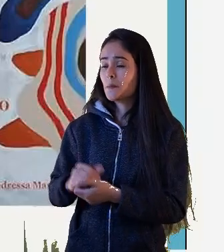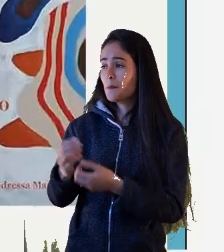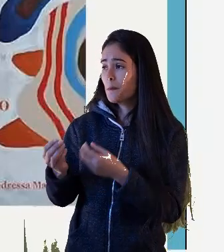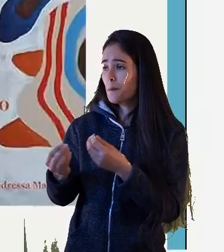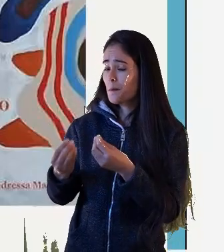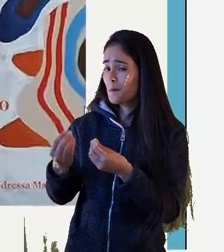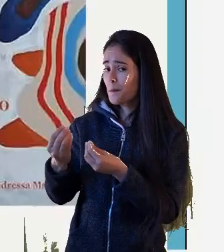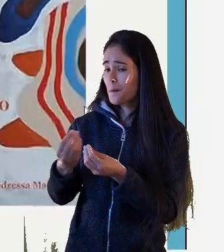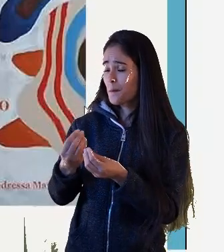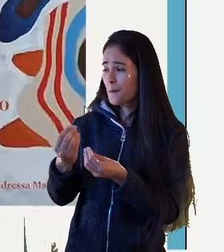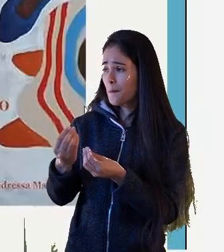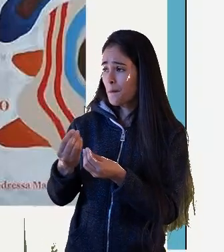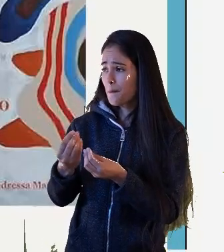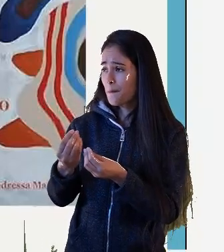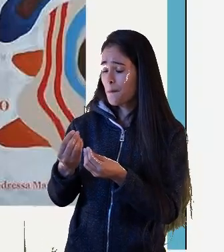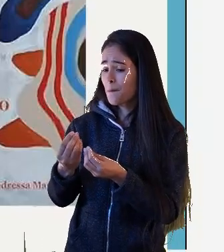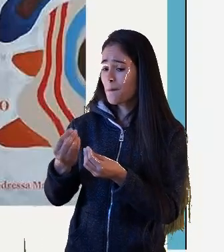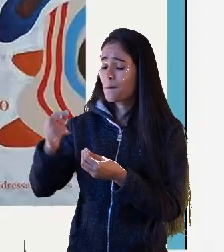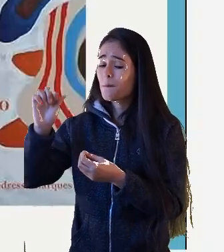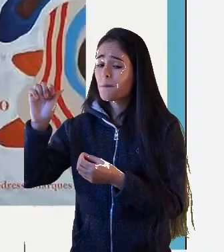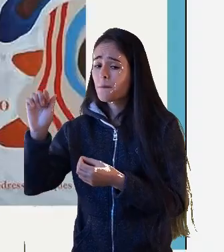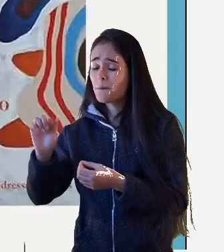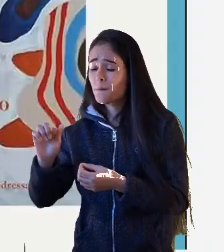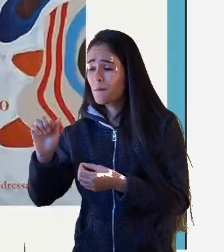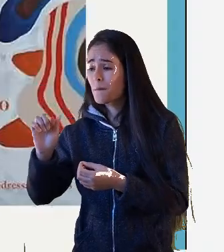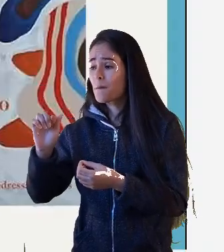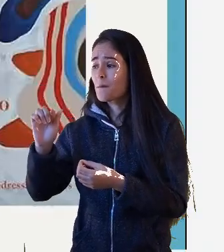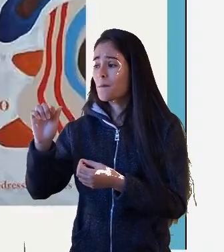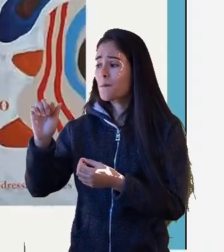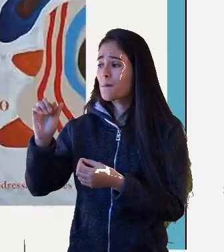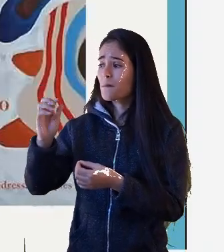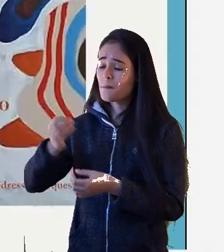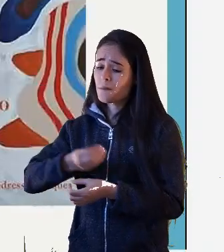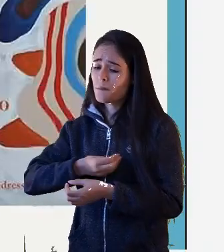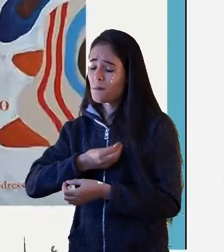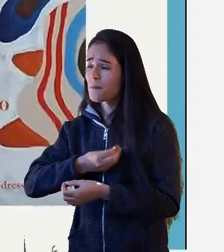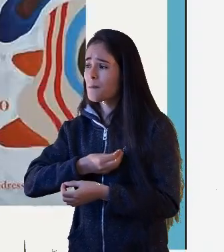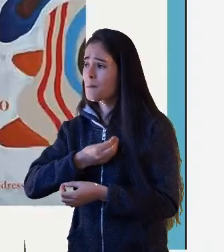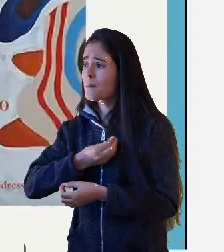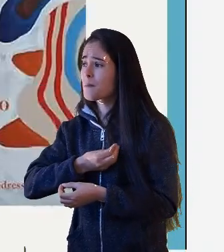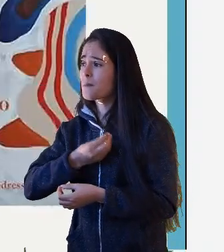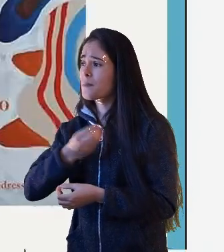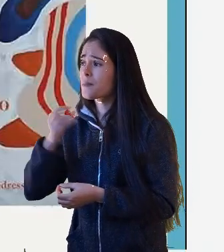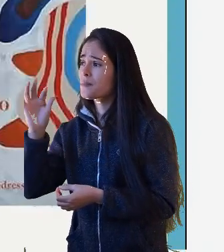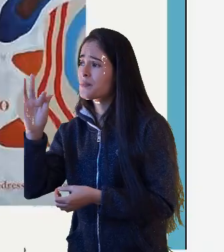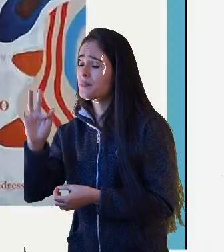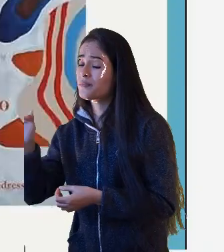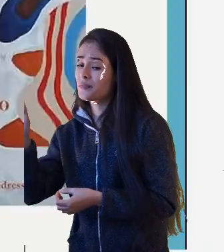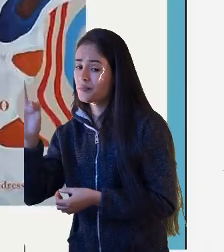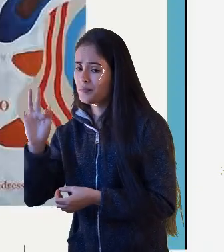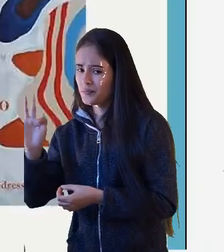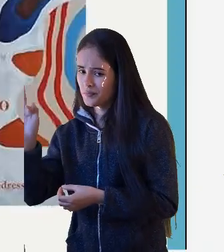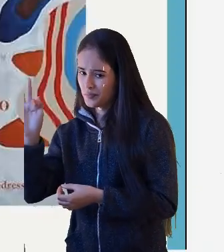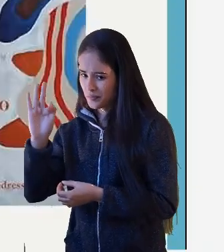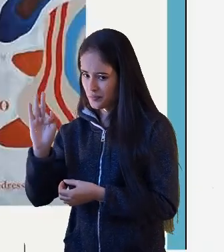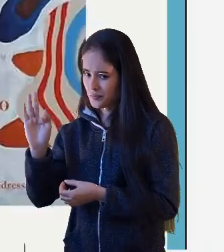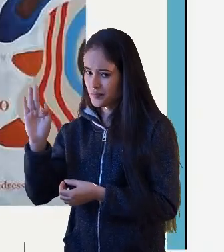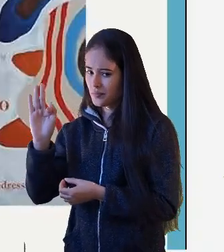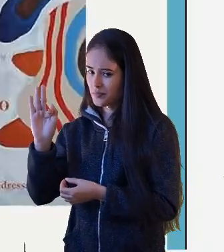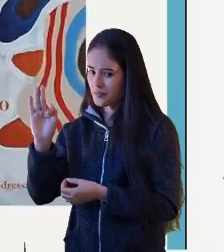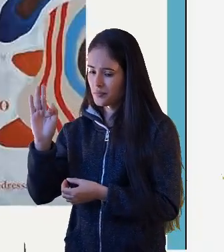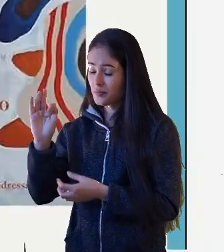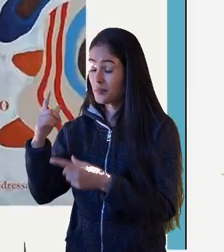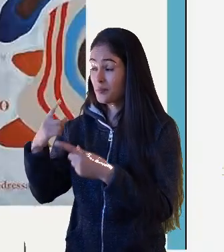segundo é da Andressa Marques, que é uma romancista negra, é o primeiro romance dela, pela editora Nós, né? O do Jefferson, pela editora Companhia das